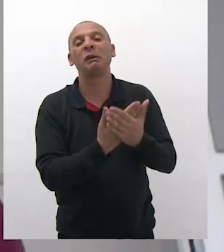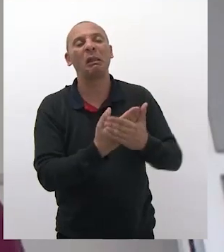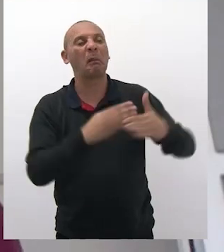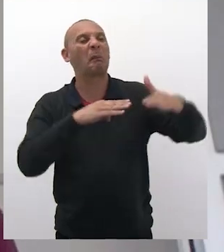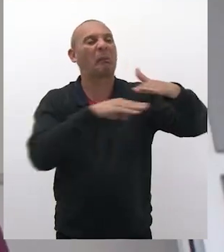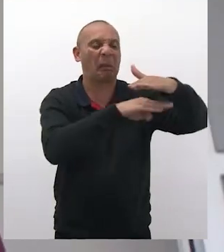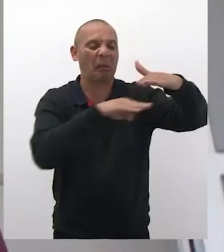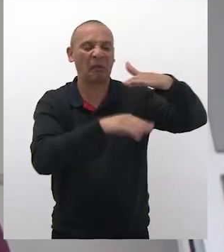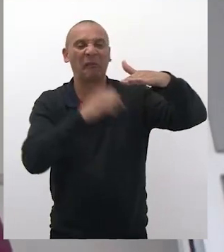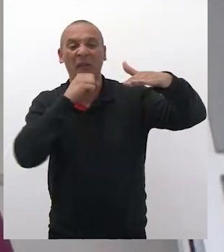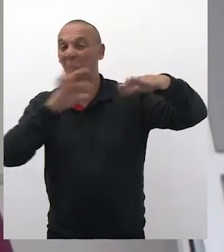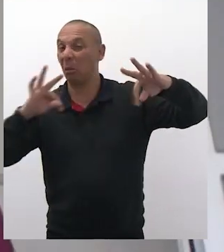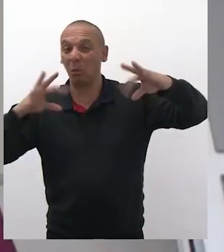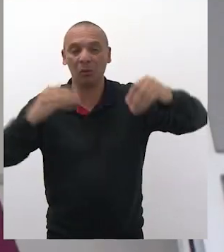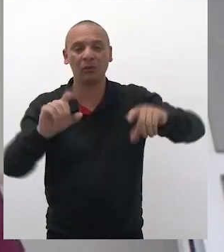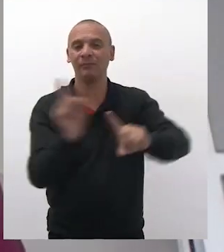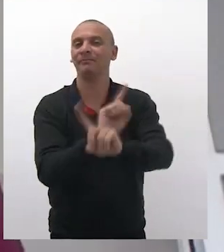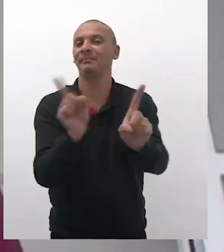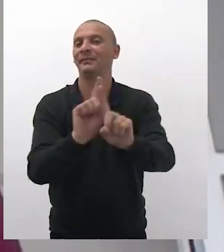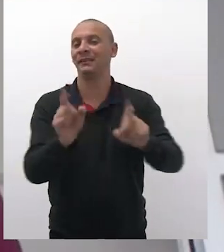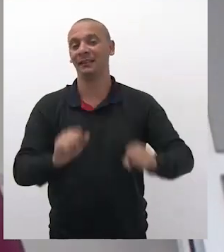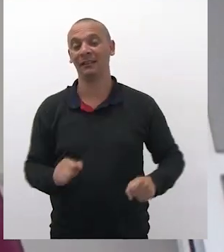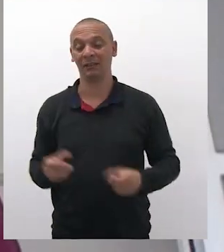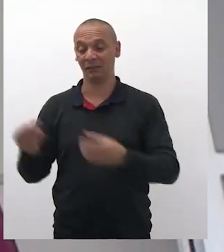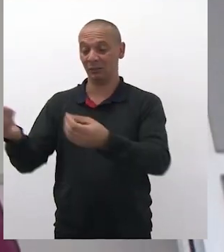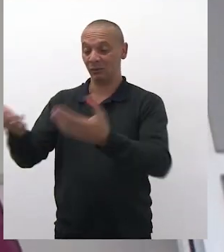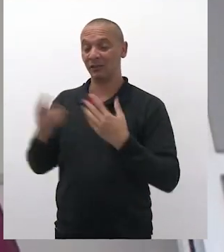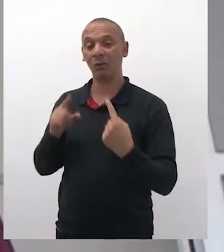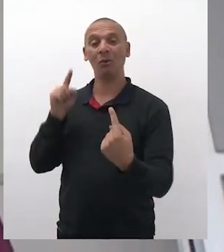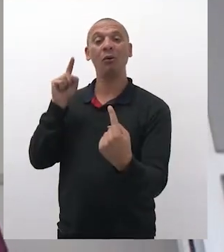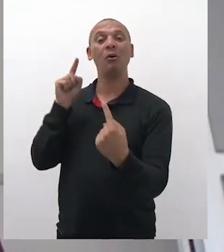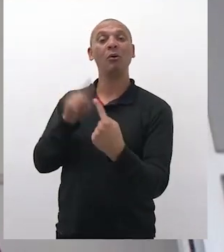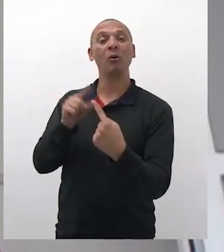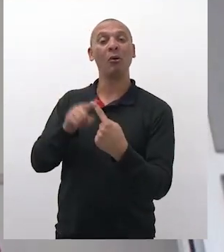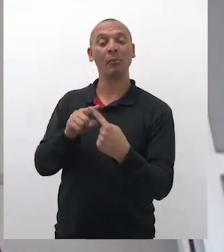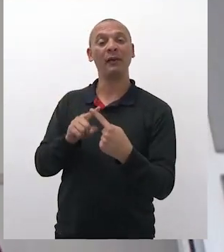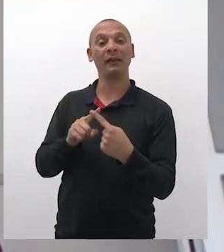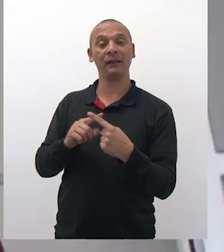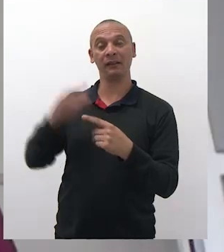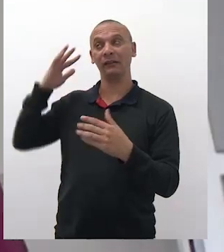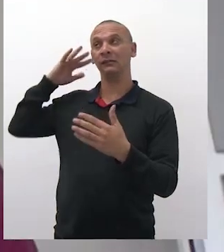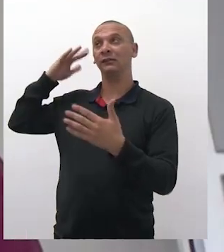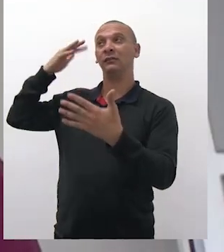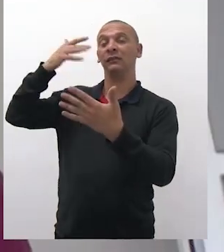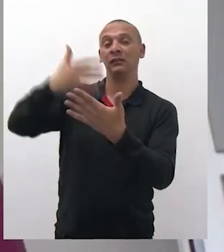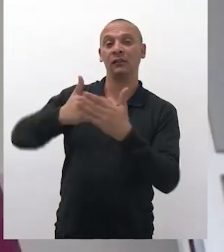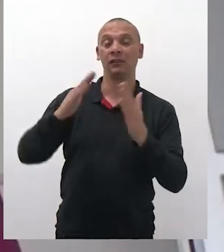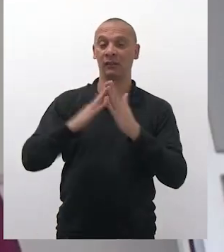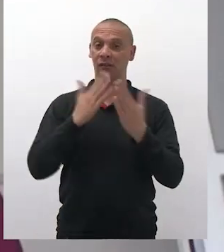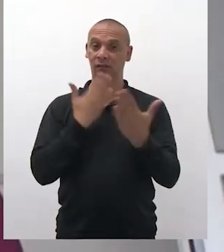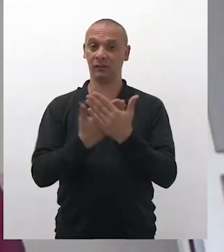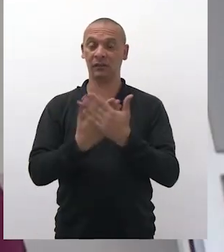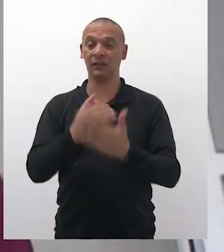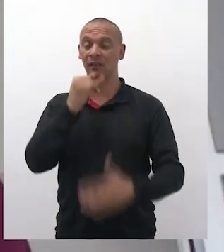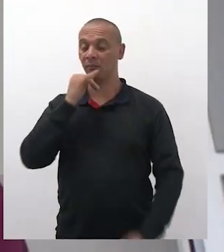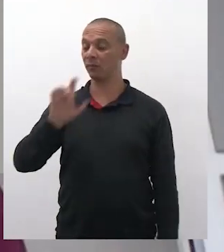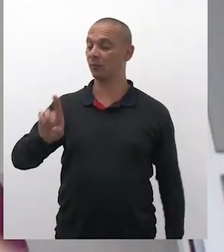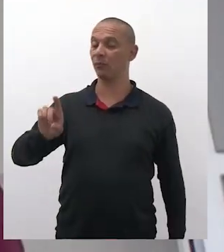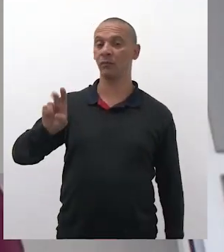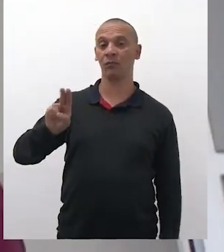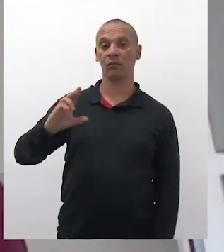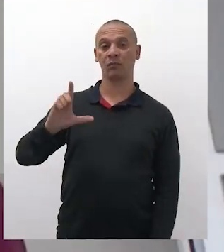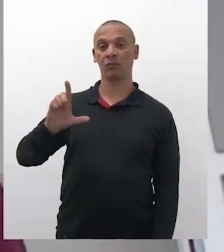depósito. A doação deve ter relação com o acervo histórico da escola. Por exemplo, da Dulcinea, ela foi aluna,